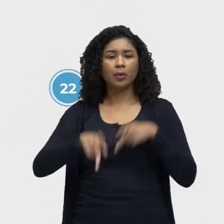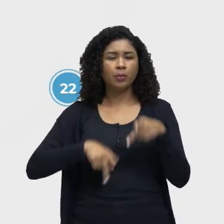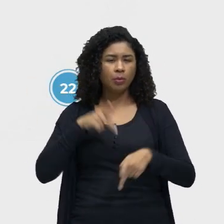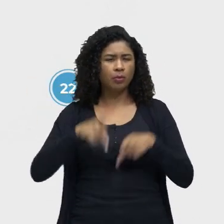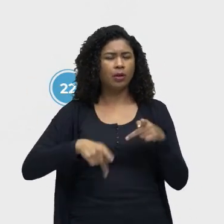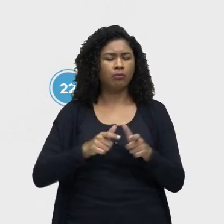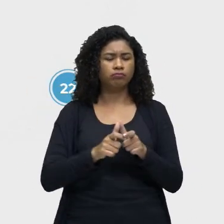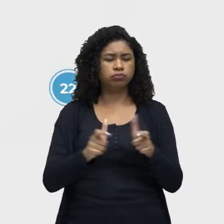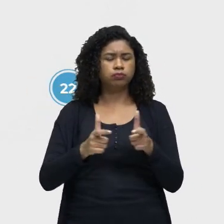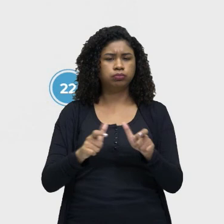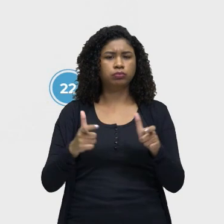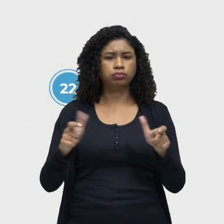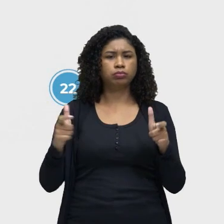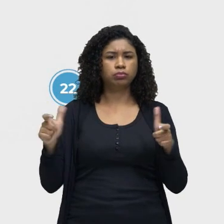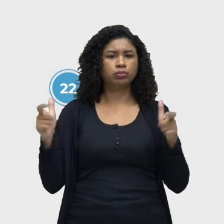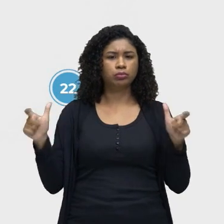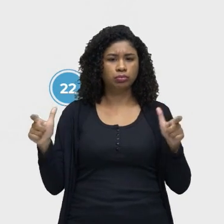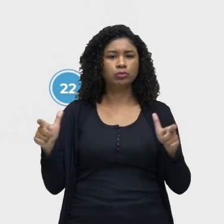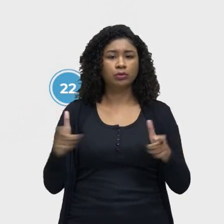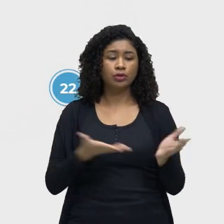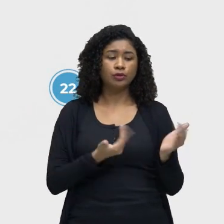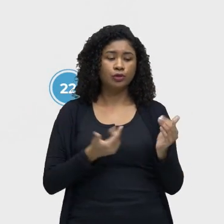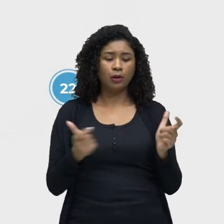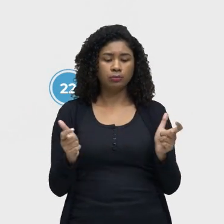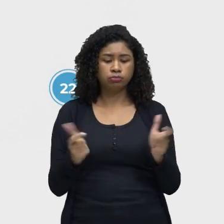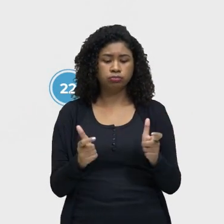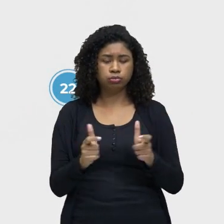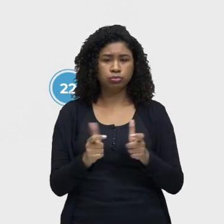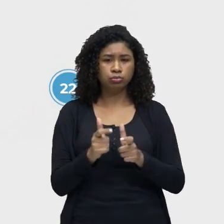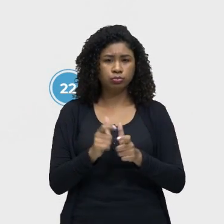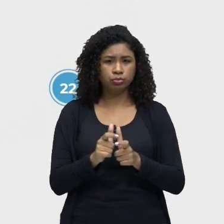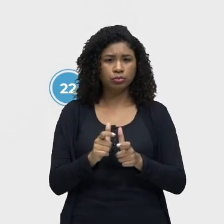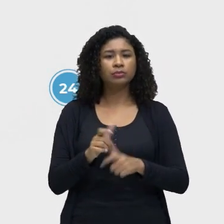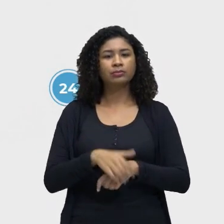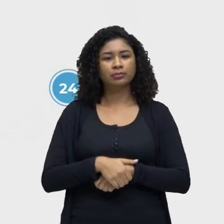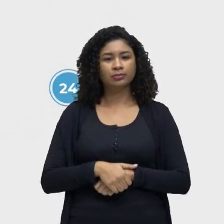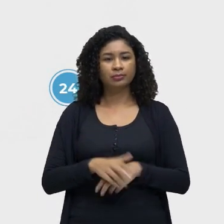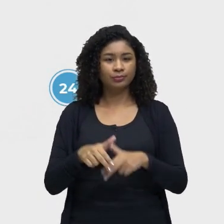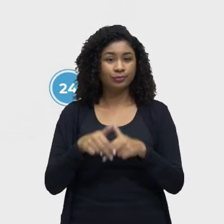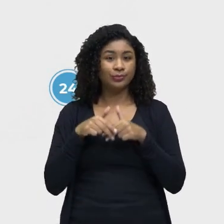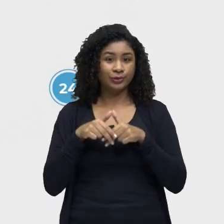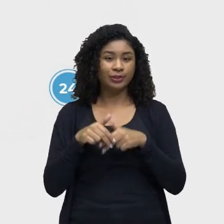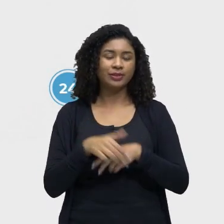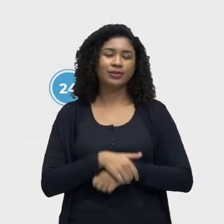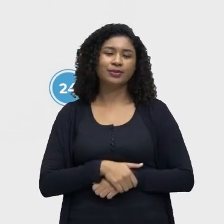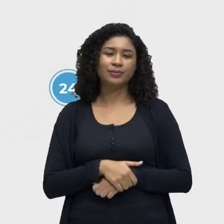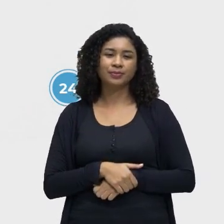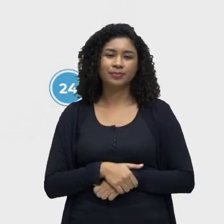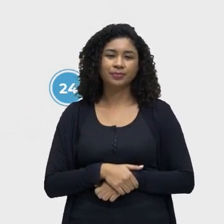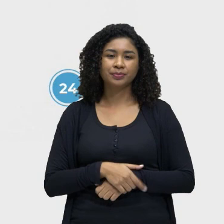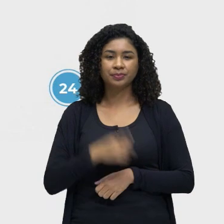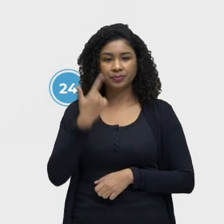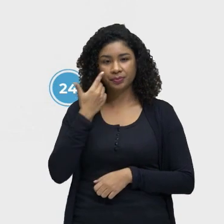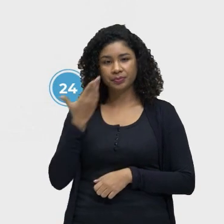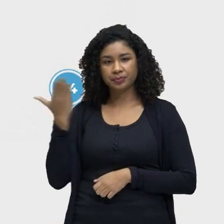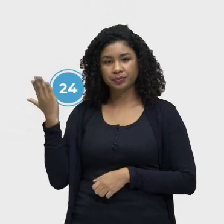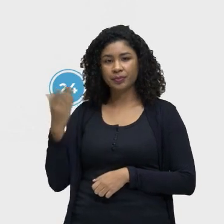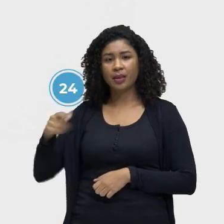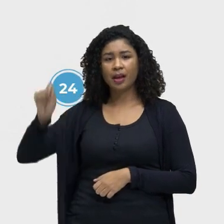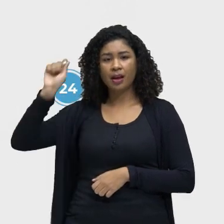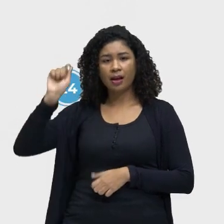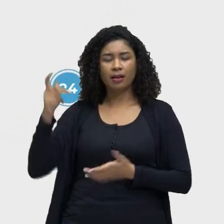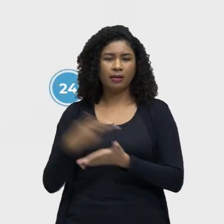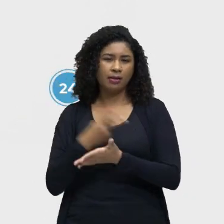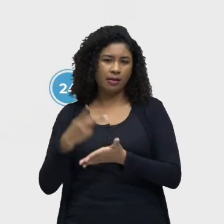idosa crescendo e um menor número de jovens, foi necessário isso. Então, rapidinho os comentários sobre a questão 4. Incorreta a letra A,